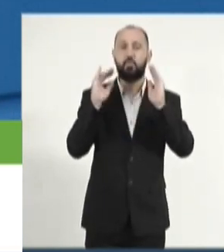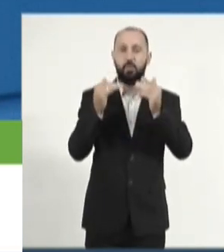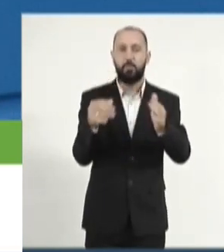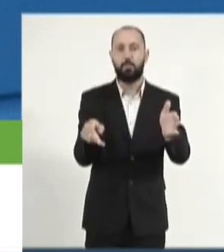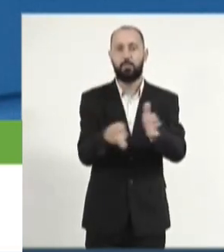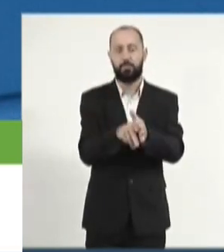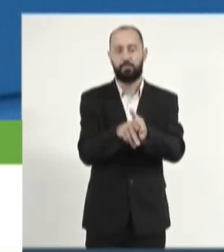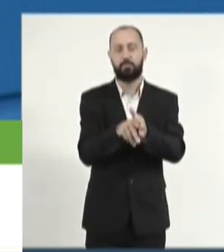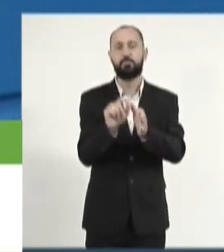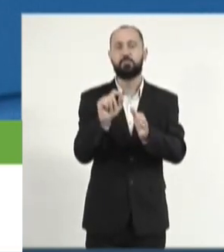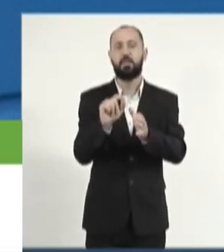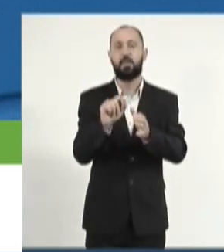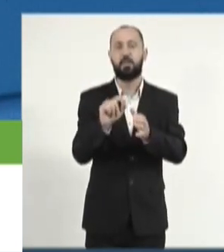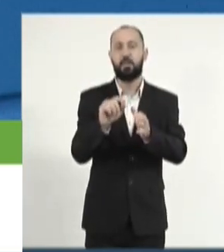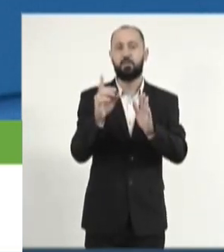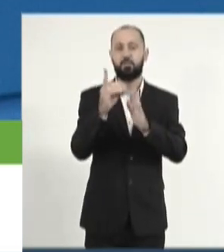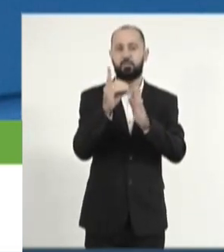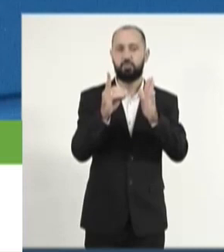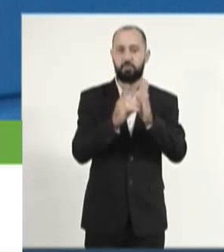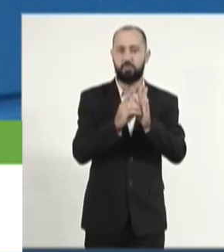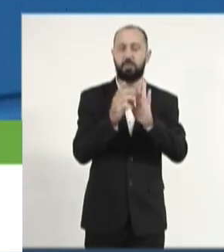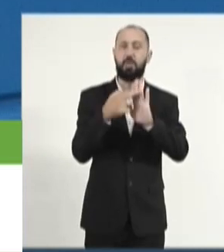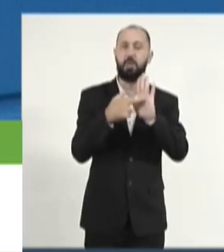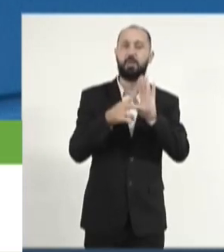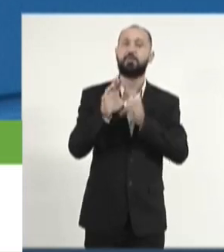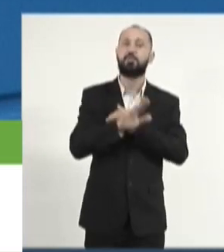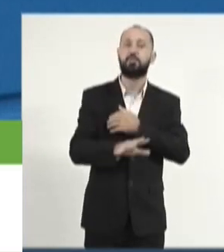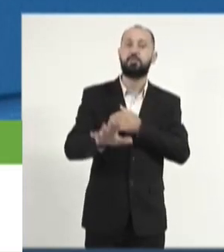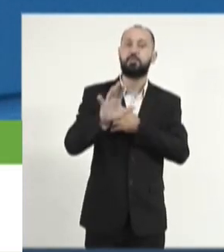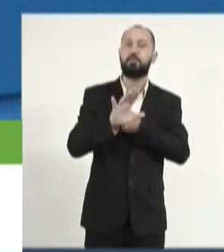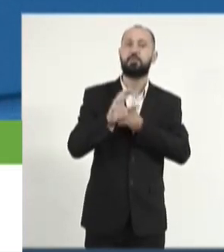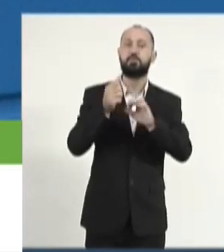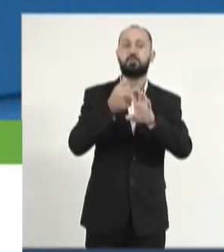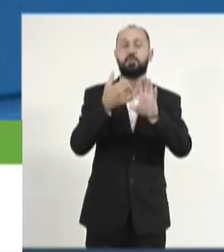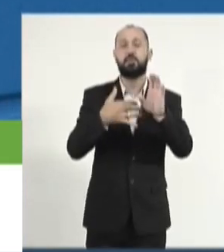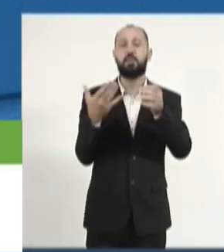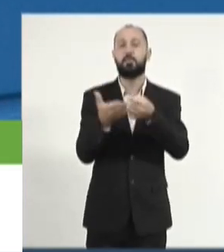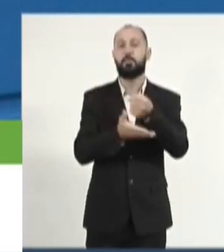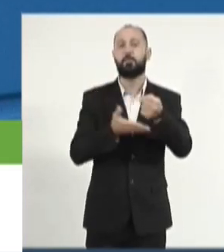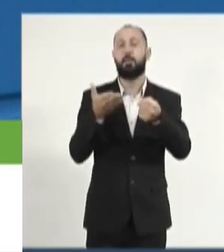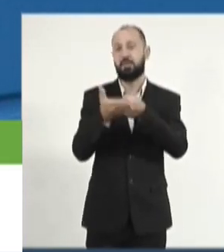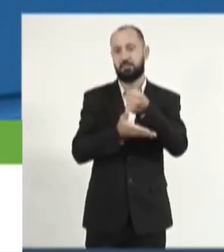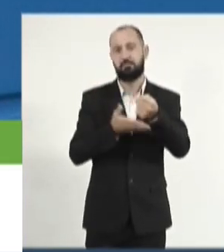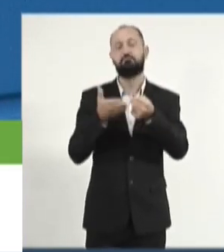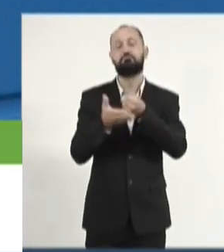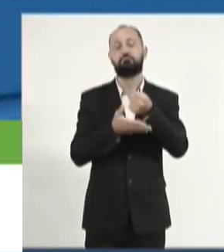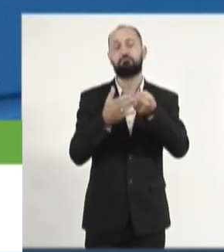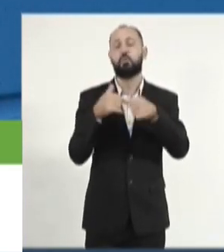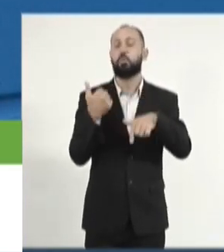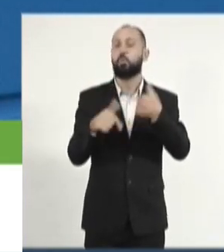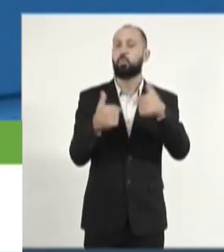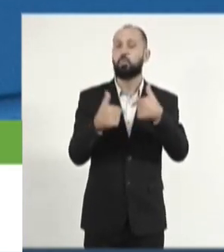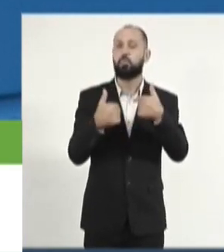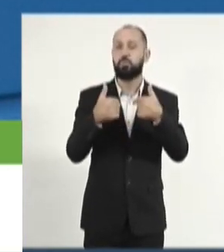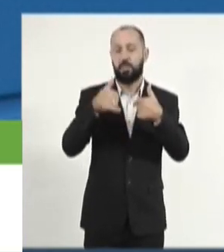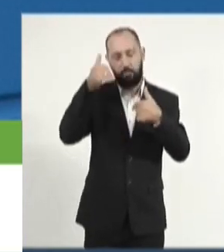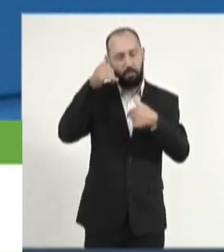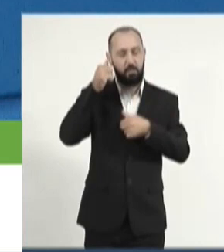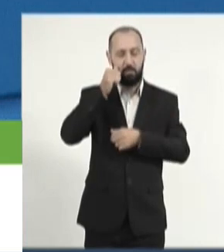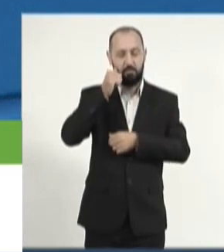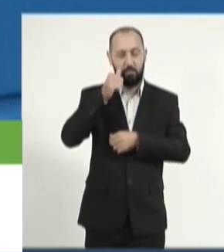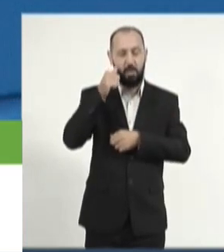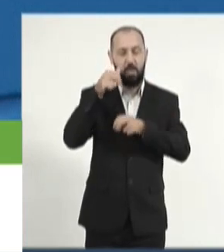a estabelecer as diretrizes, as normas gerais e os critérios básicos para fomentar a atividade rural das